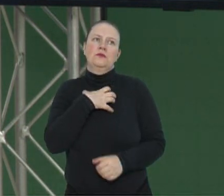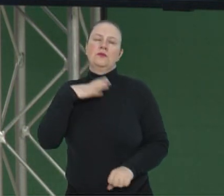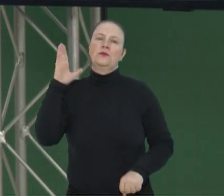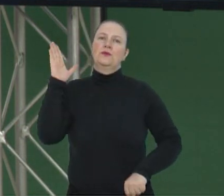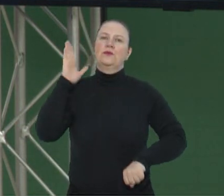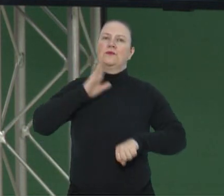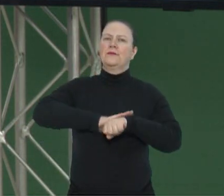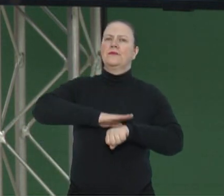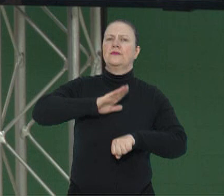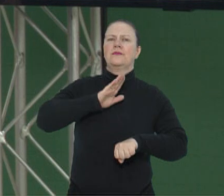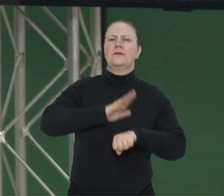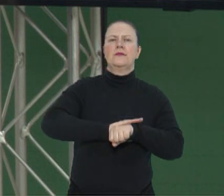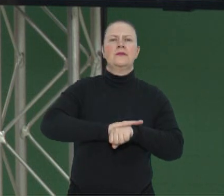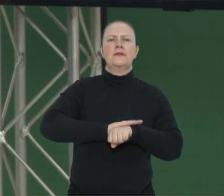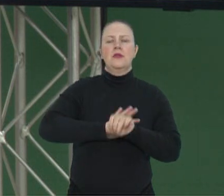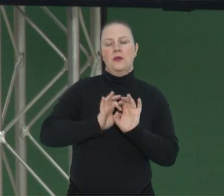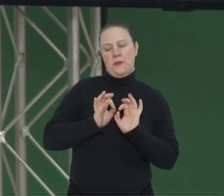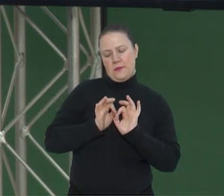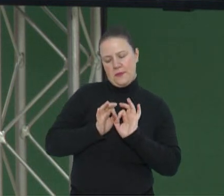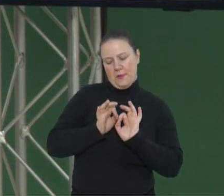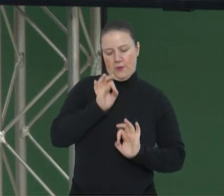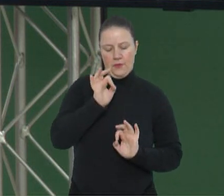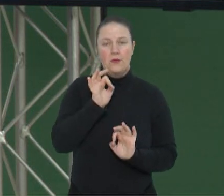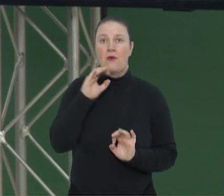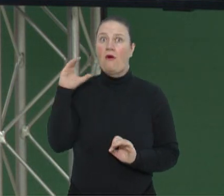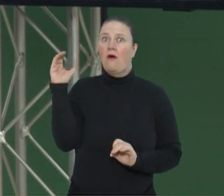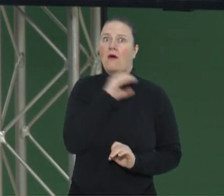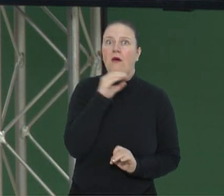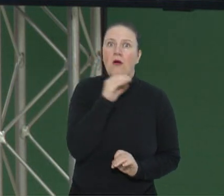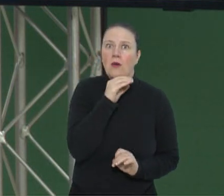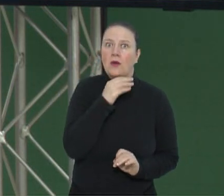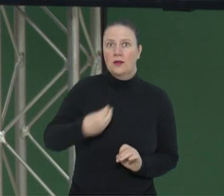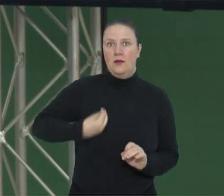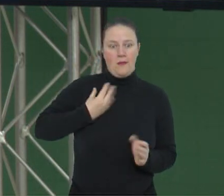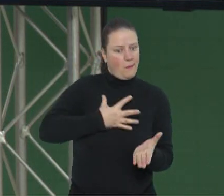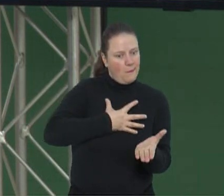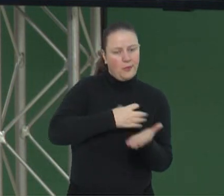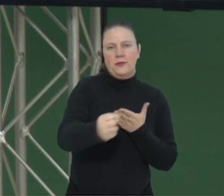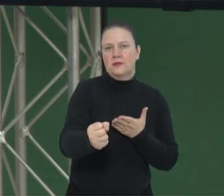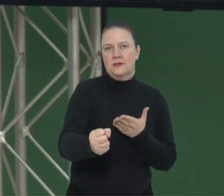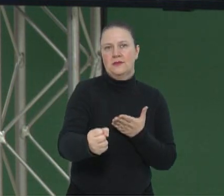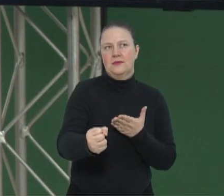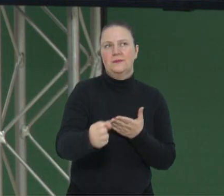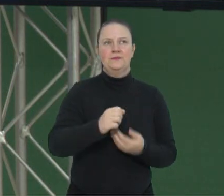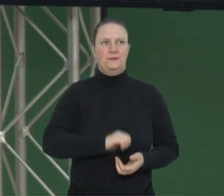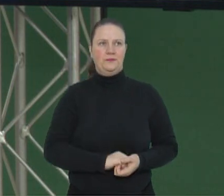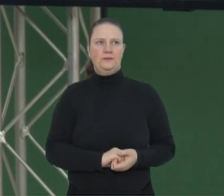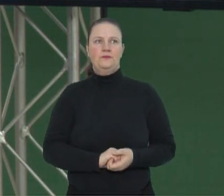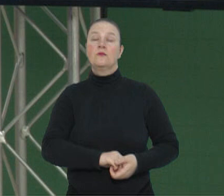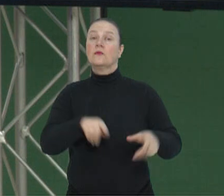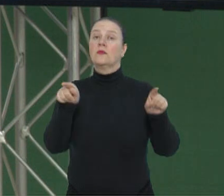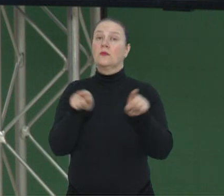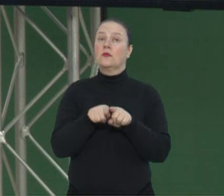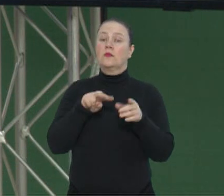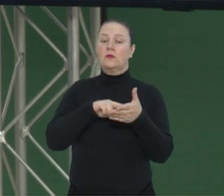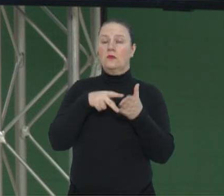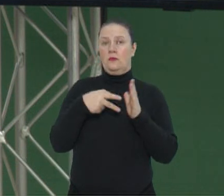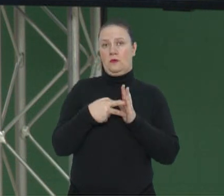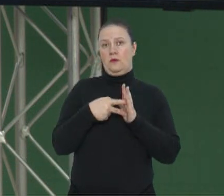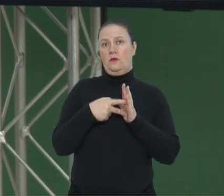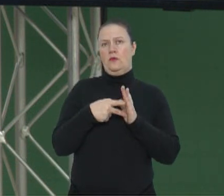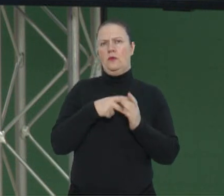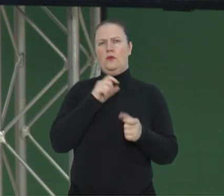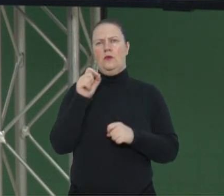é corto. E viajar é regressar, ou seja, fazer